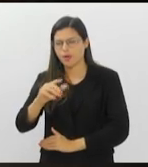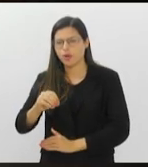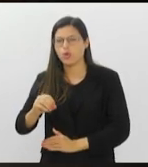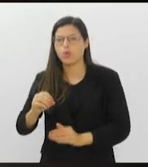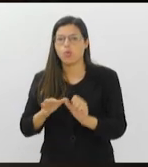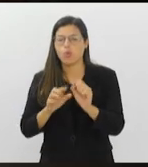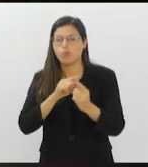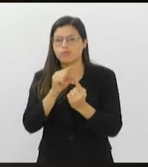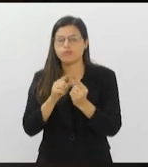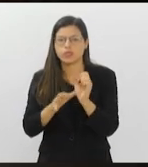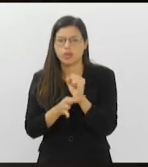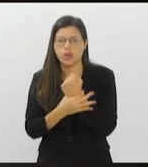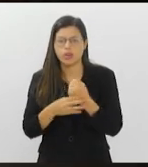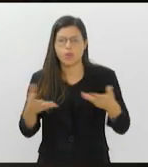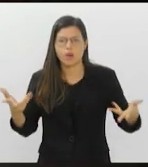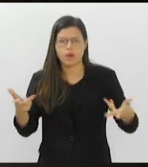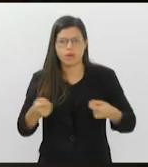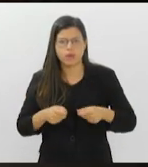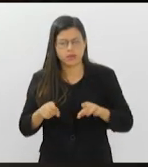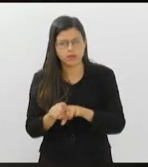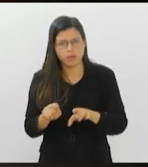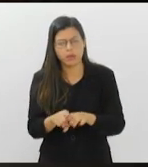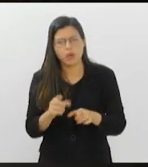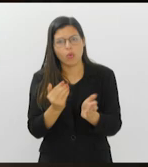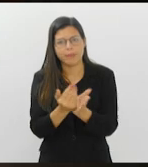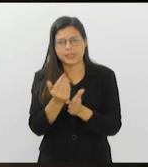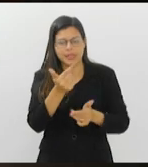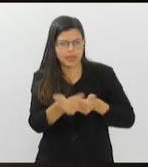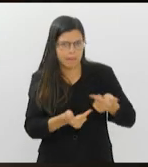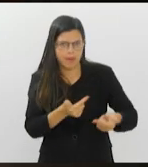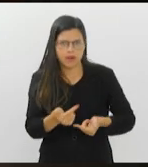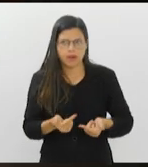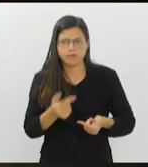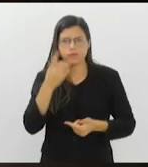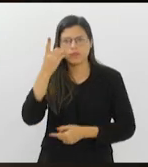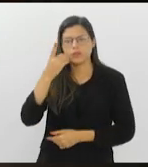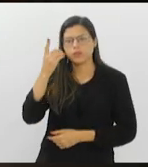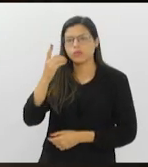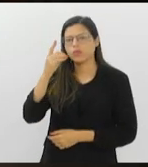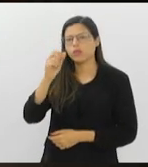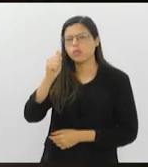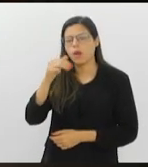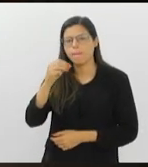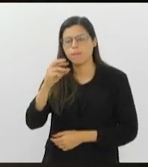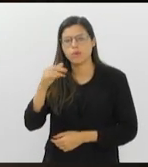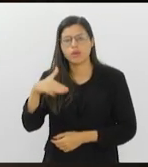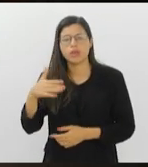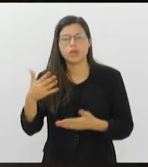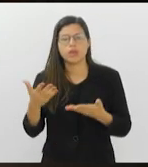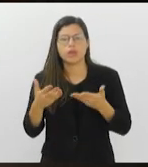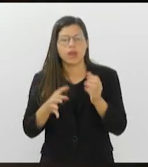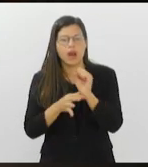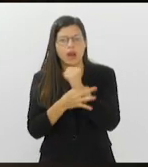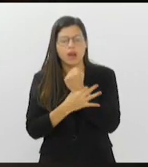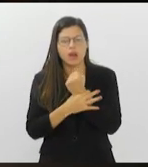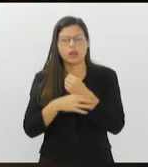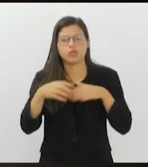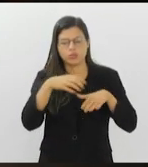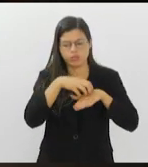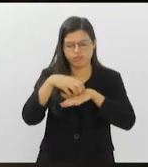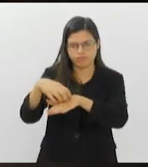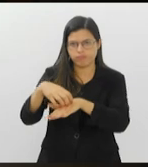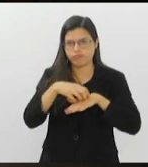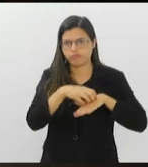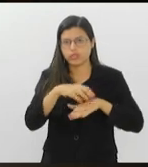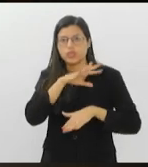profissional deles e também a inserção no mercado de trabalho. E o deputado Rodrigo Amorim, que quer garantir o transporte de animais de